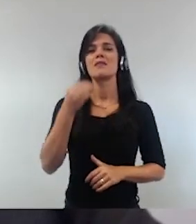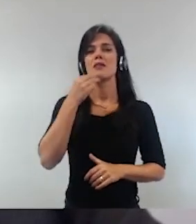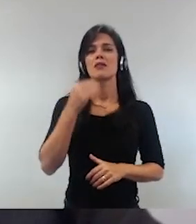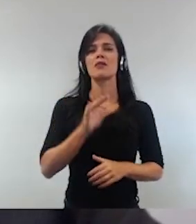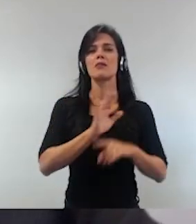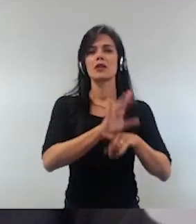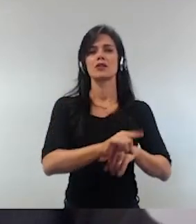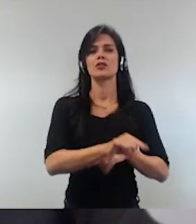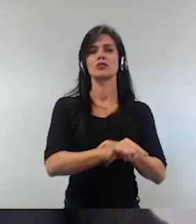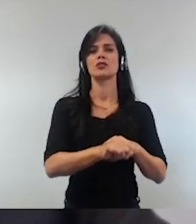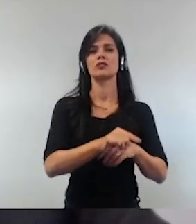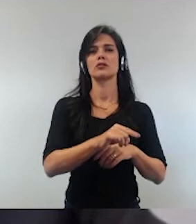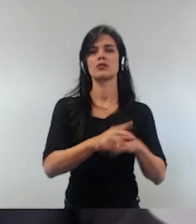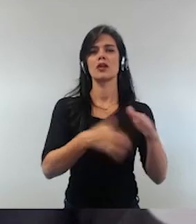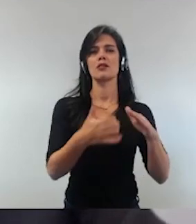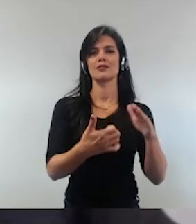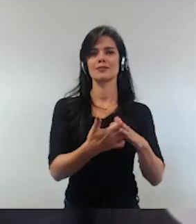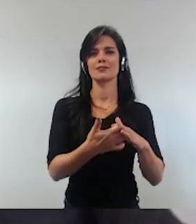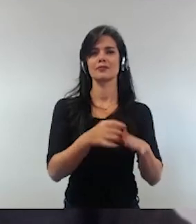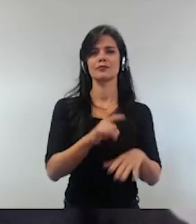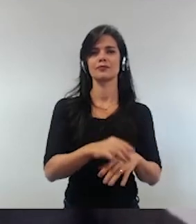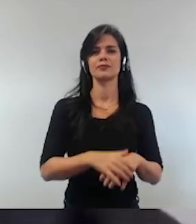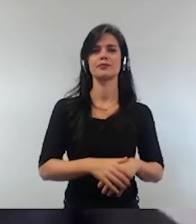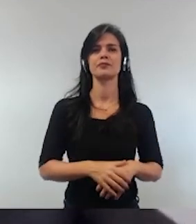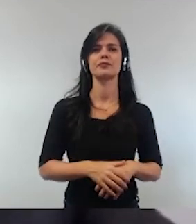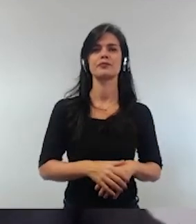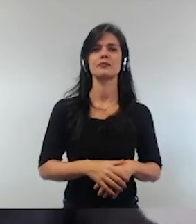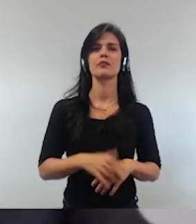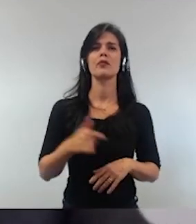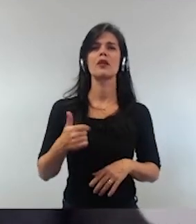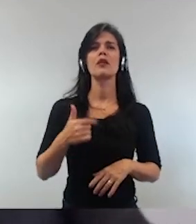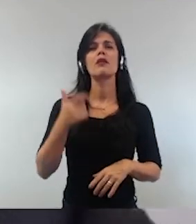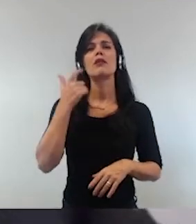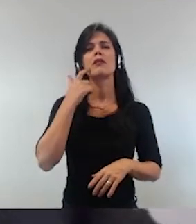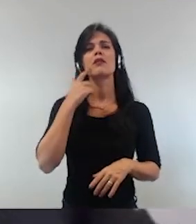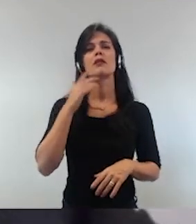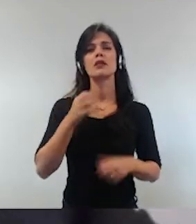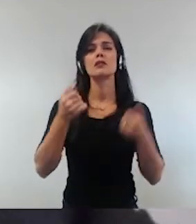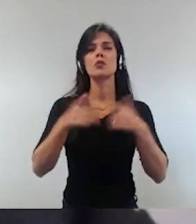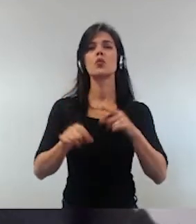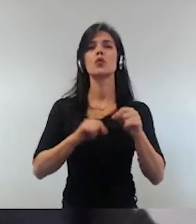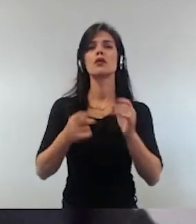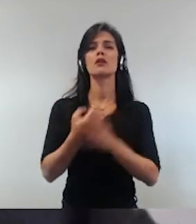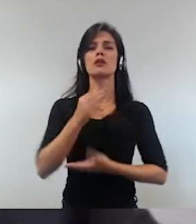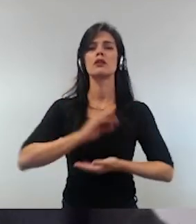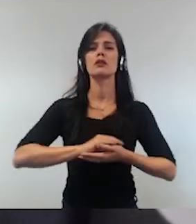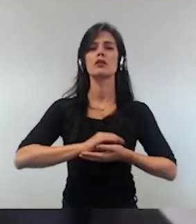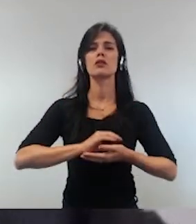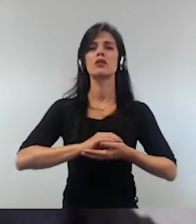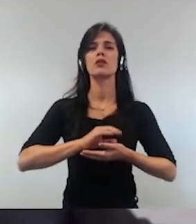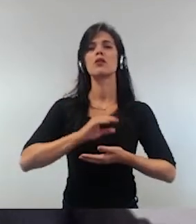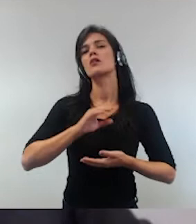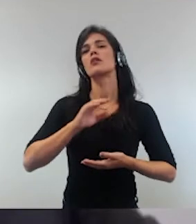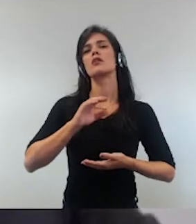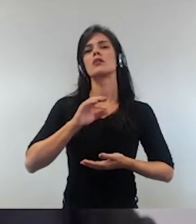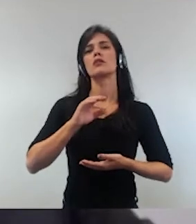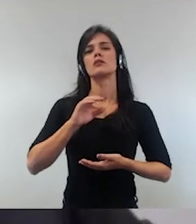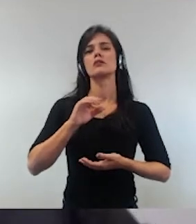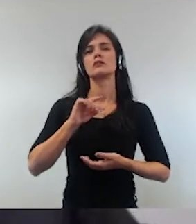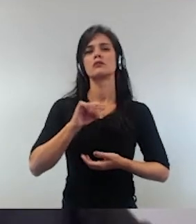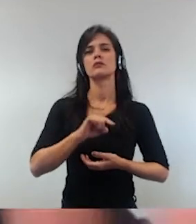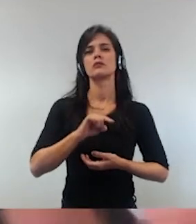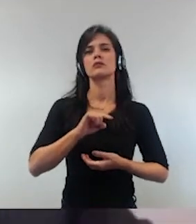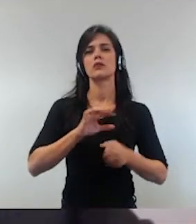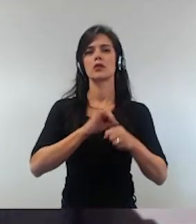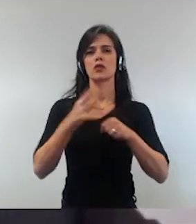distribuidoras. Justamente, eu quero tentar explicar por que houve essa conta Covid, né? É um pouco complexo. A gente tem uma separação